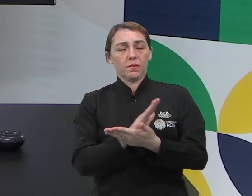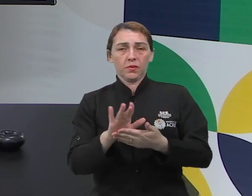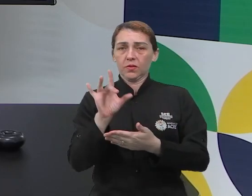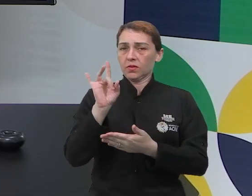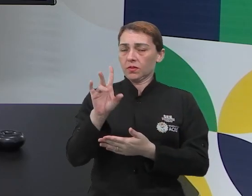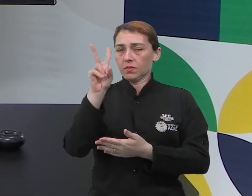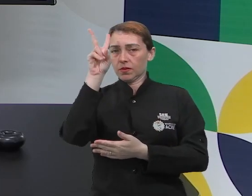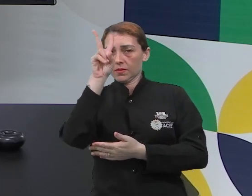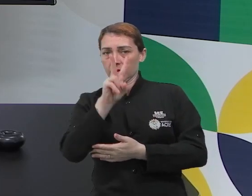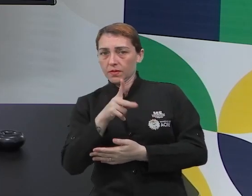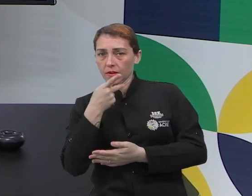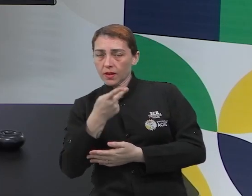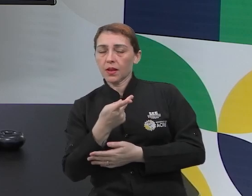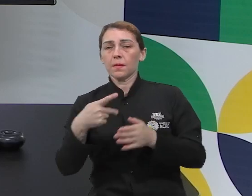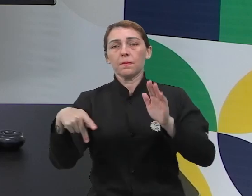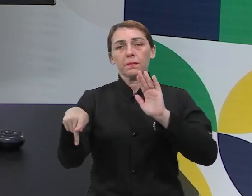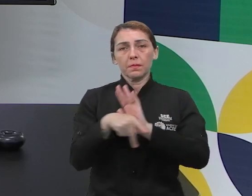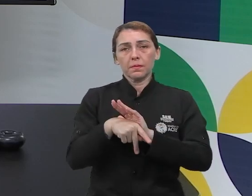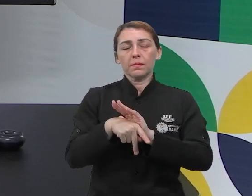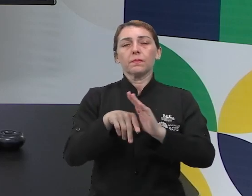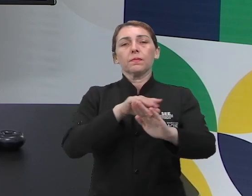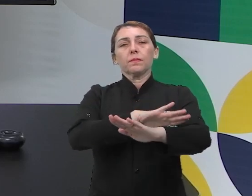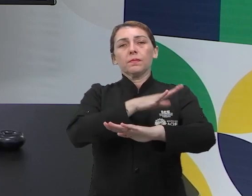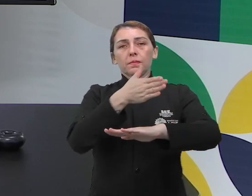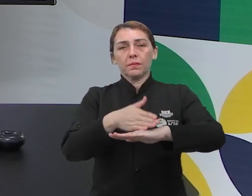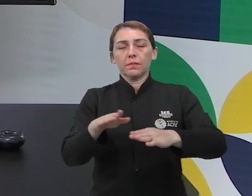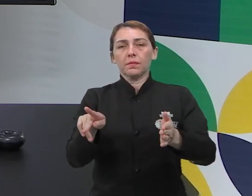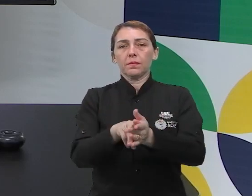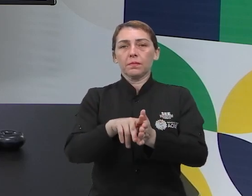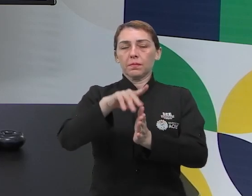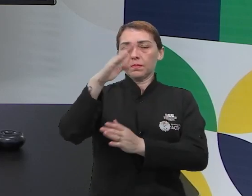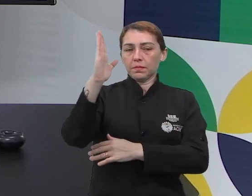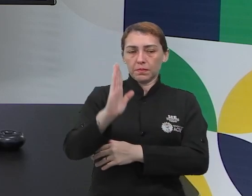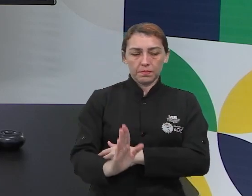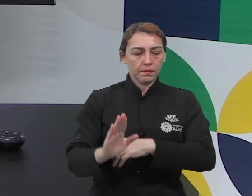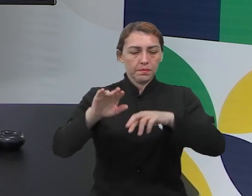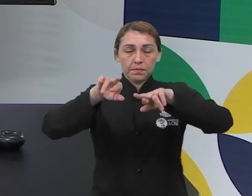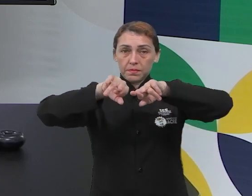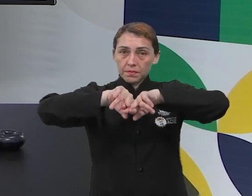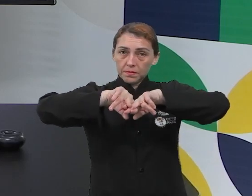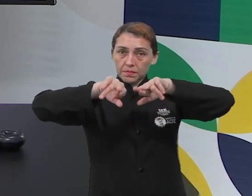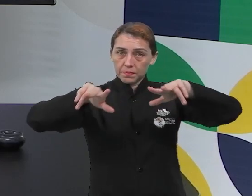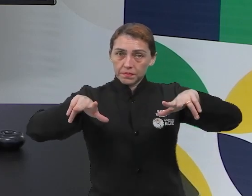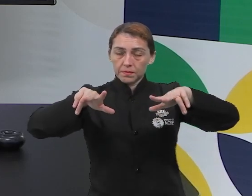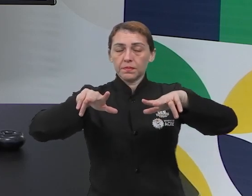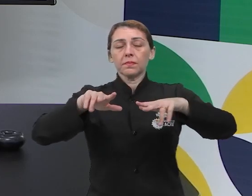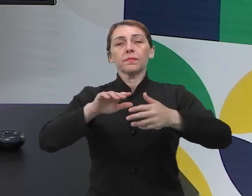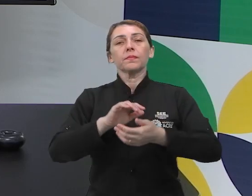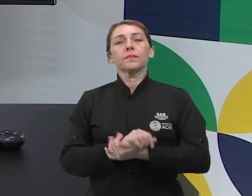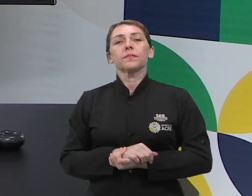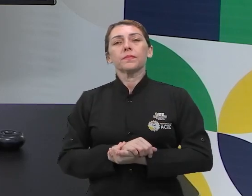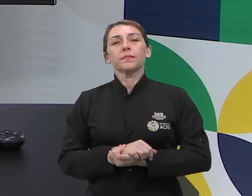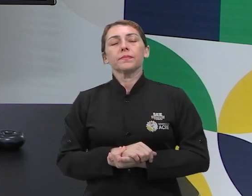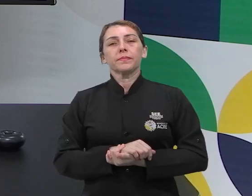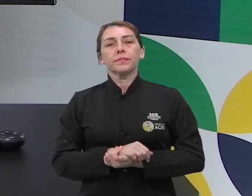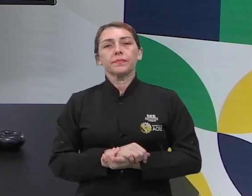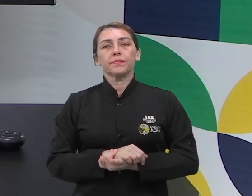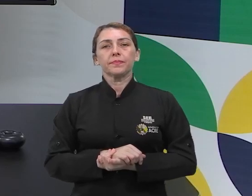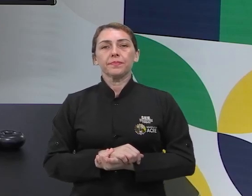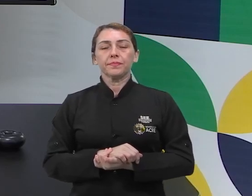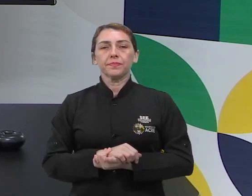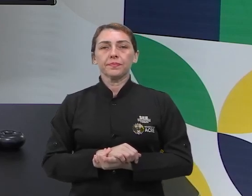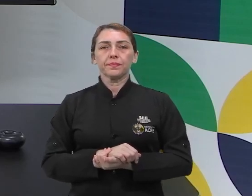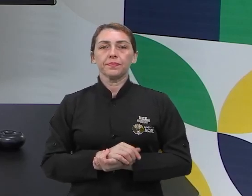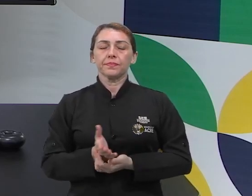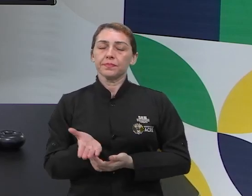para falar especificamente aí sobre o relevo do Brasil e suas diferenças e sua composição e tudo isso, tá?